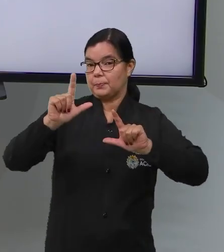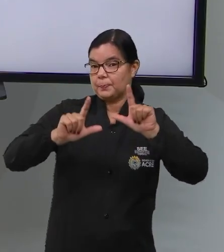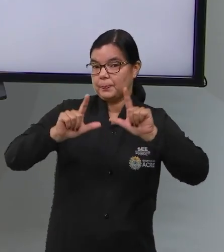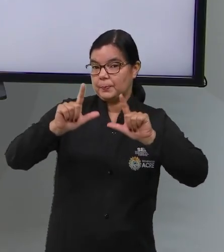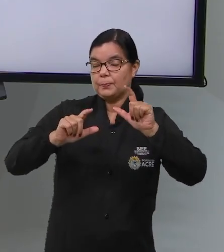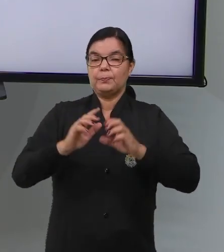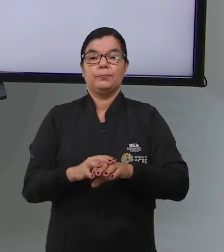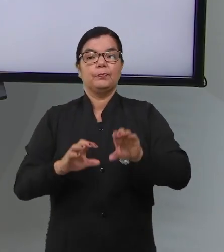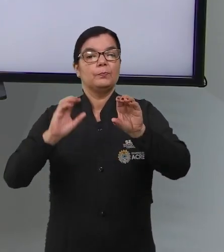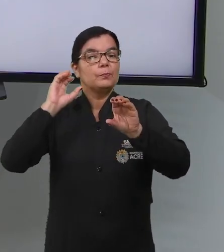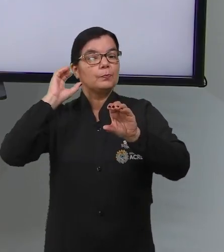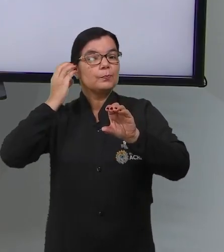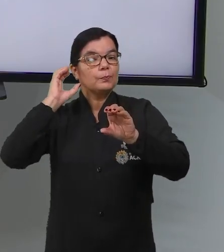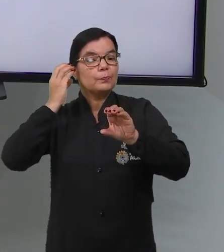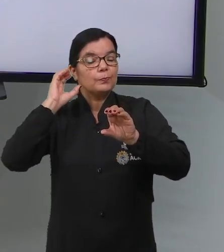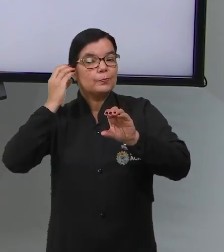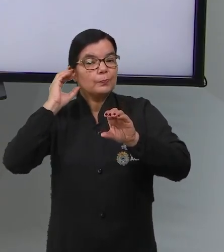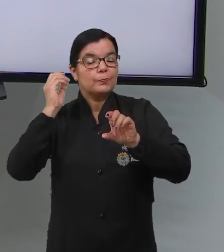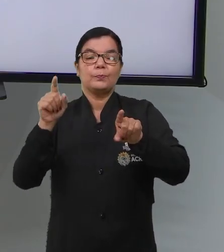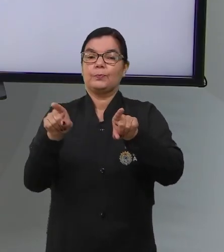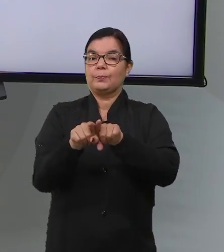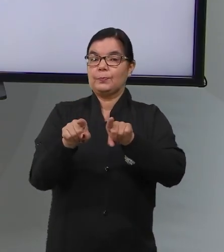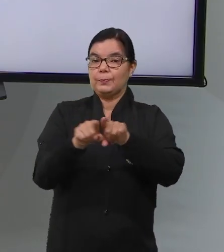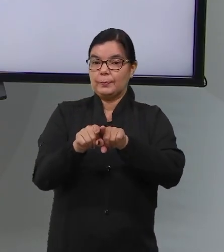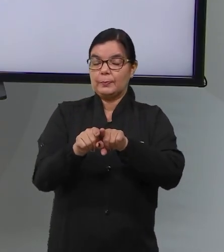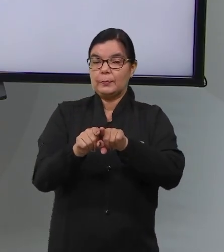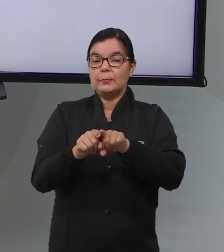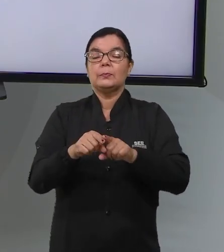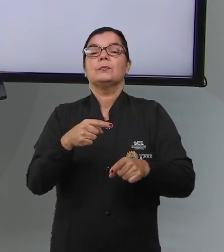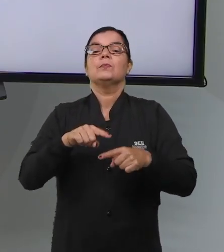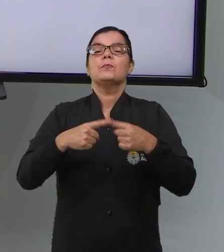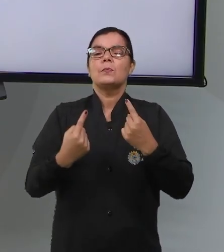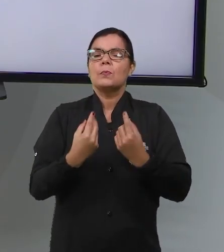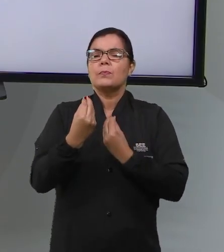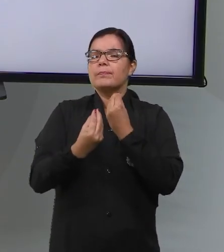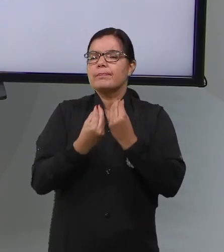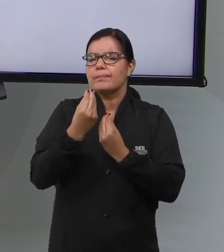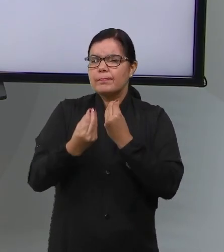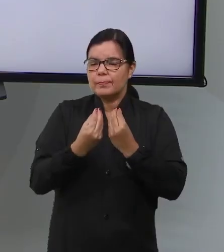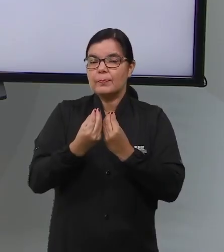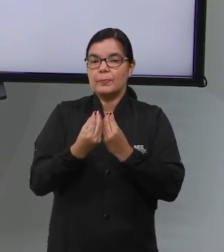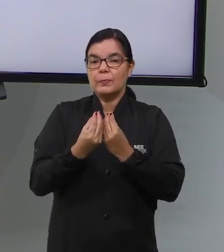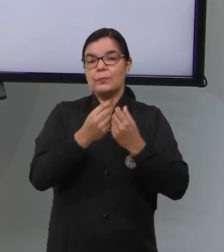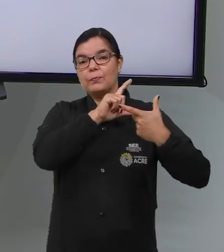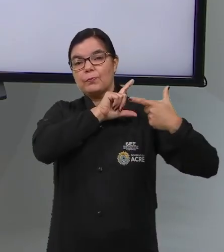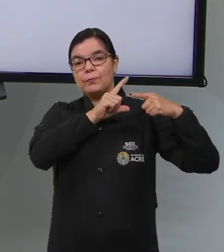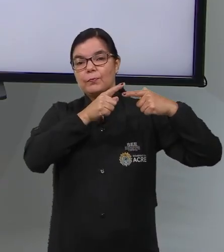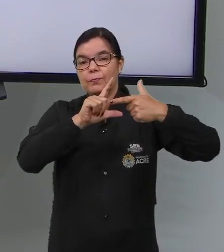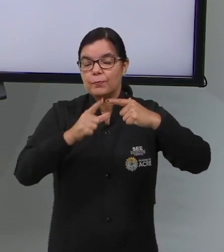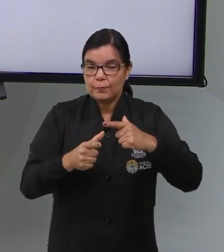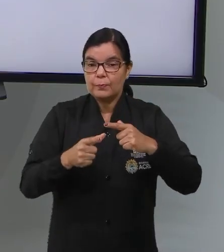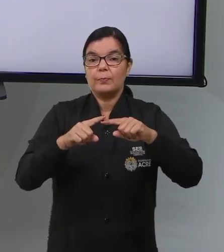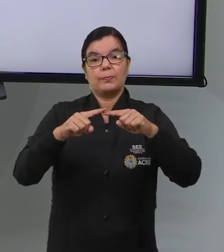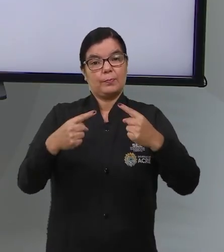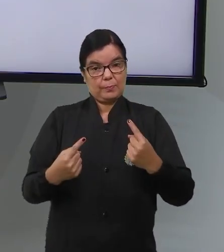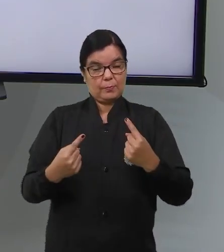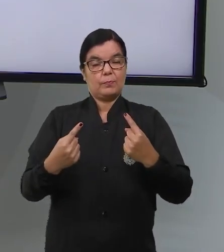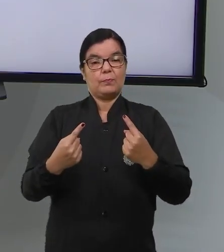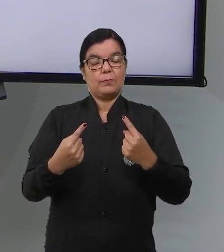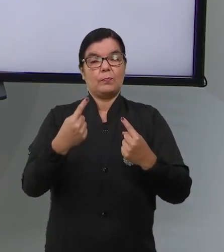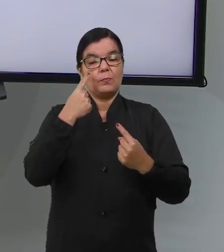o rádio, que são meios de comunicação tradicionais. mas levando em consideração a